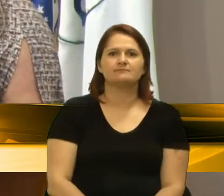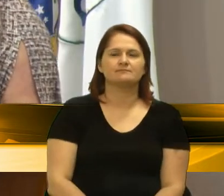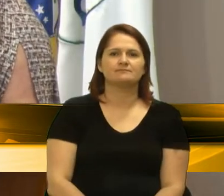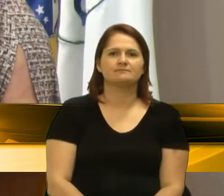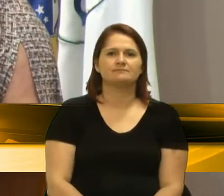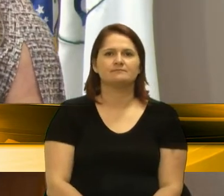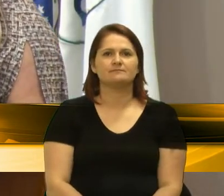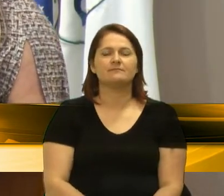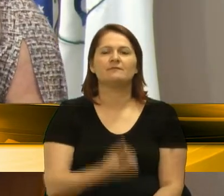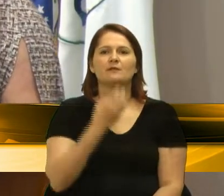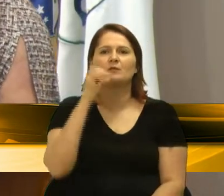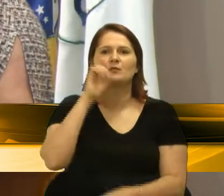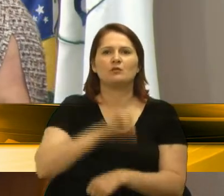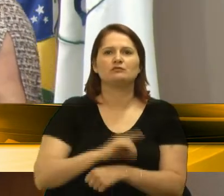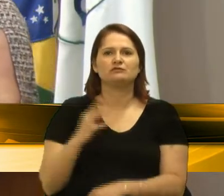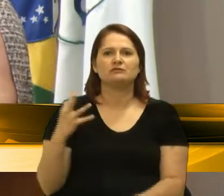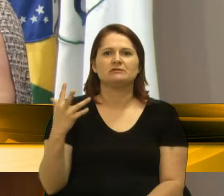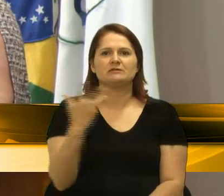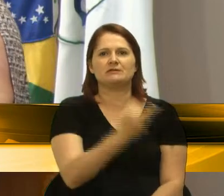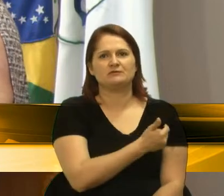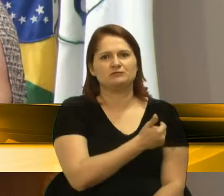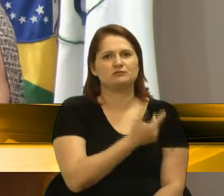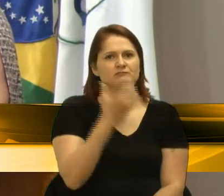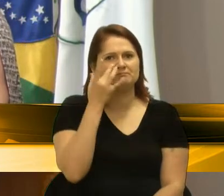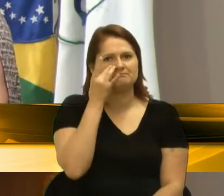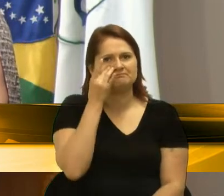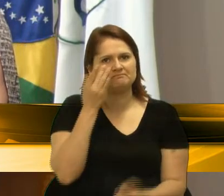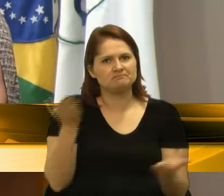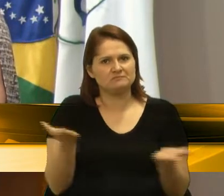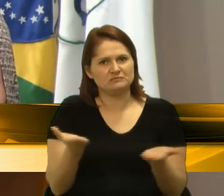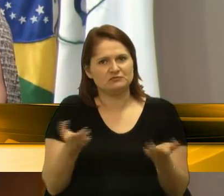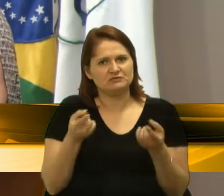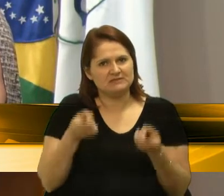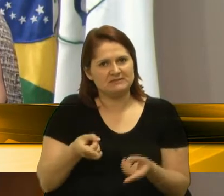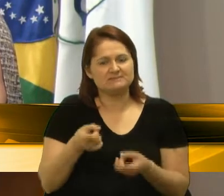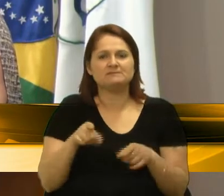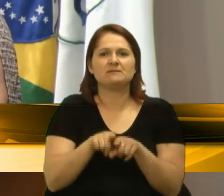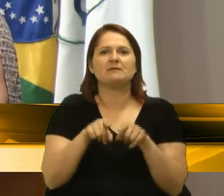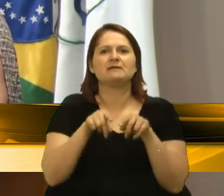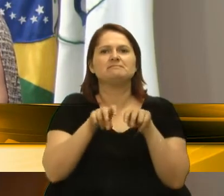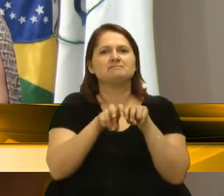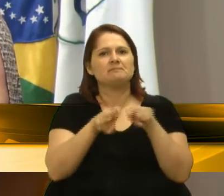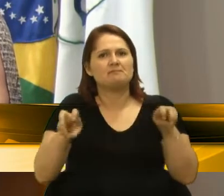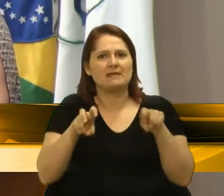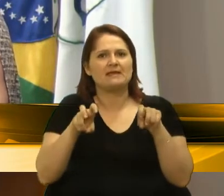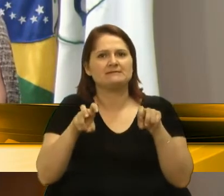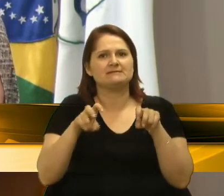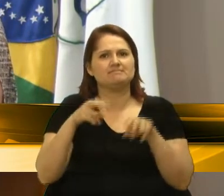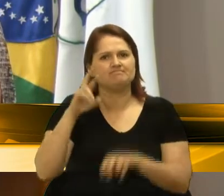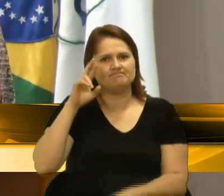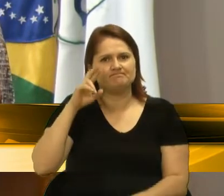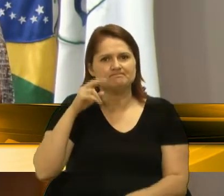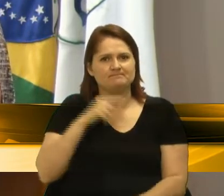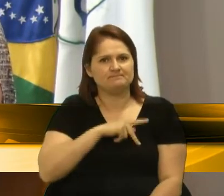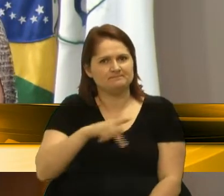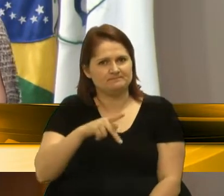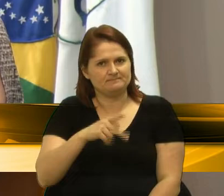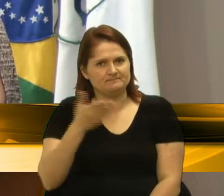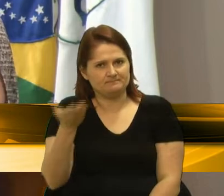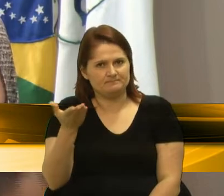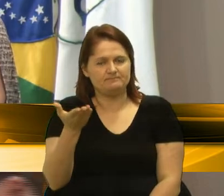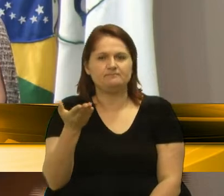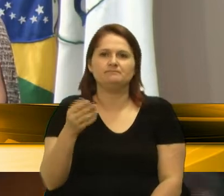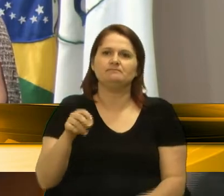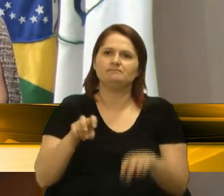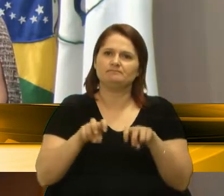Bom dia aos presentes, bom dia à mesa diretora, na presença aqui